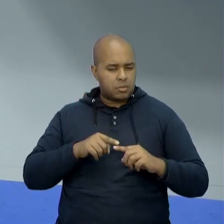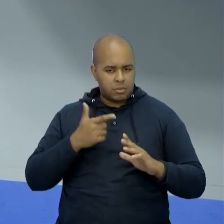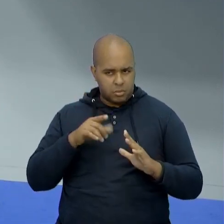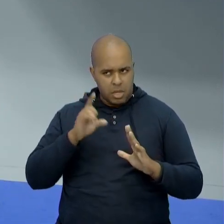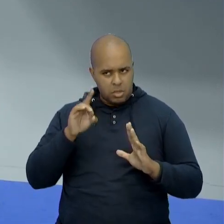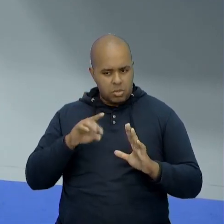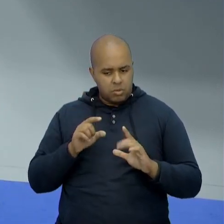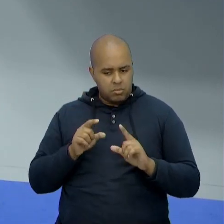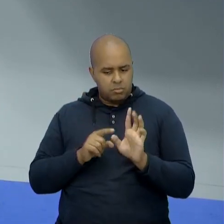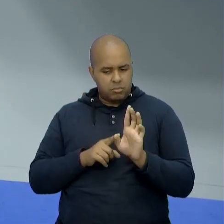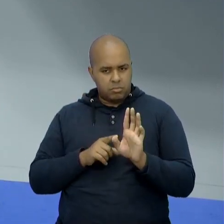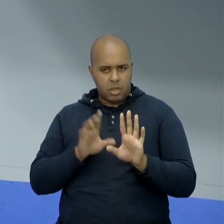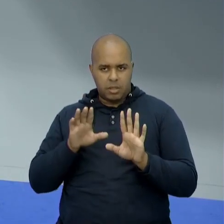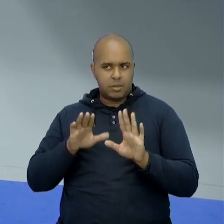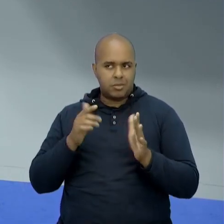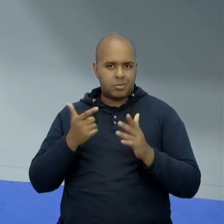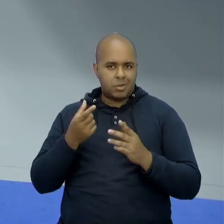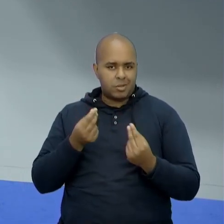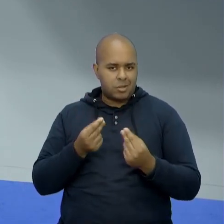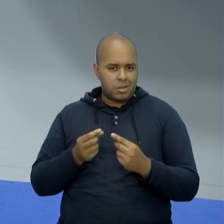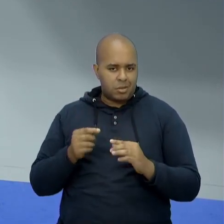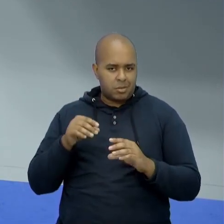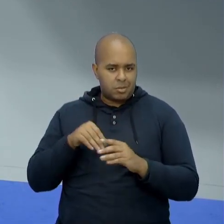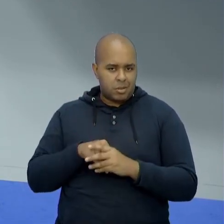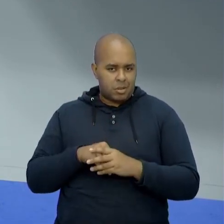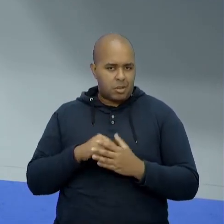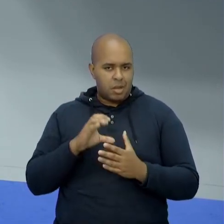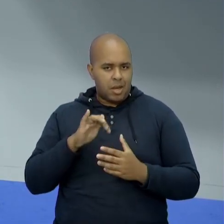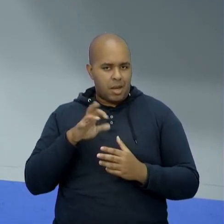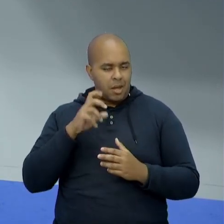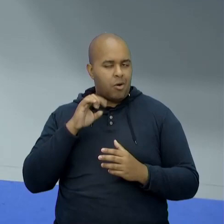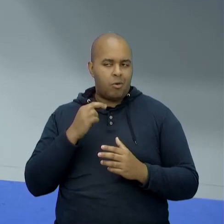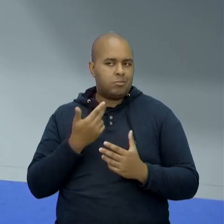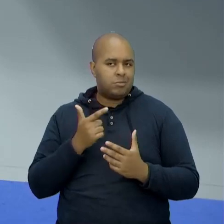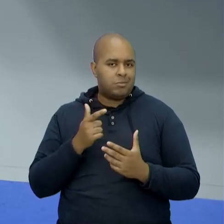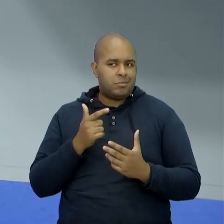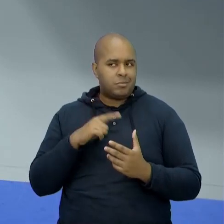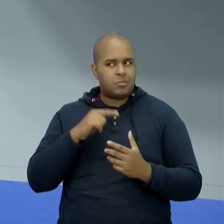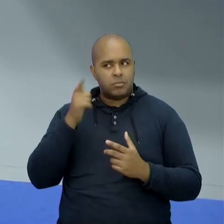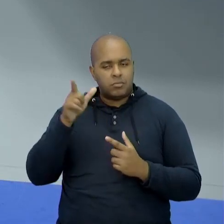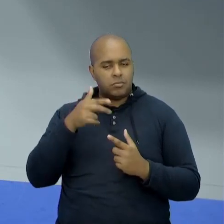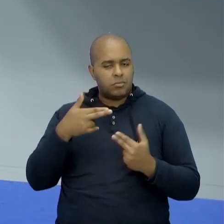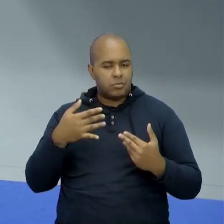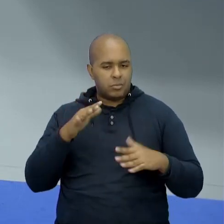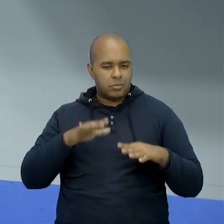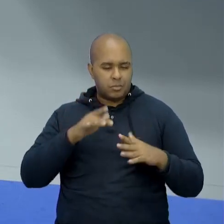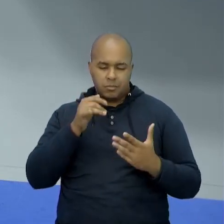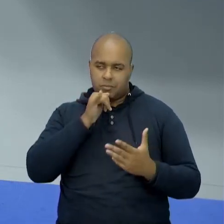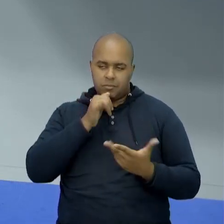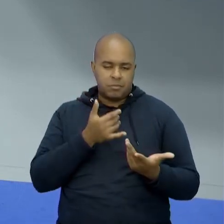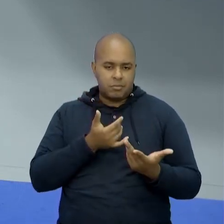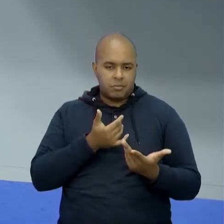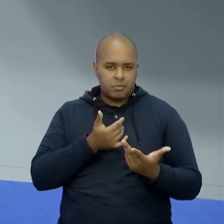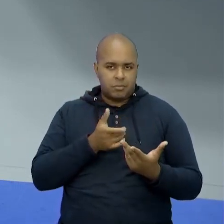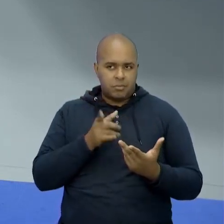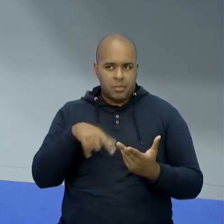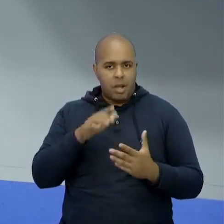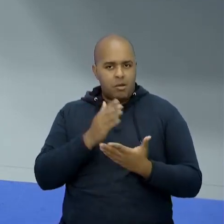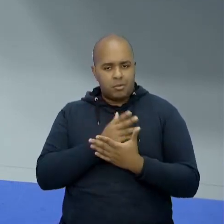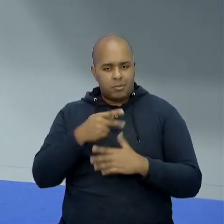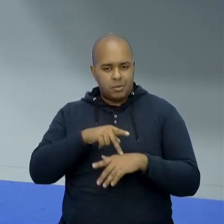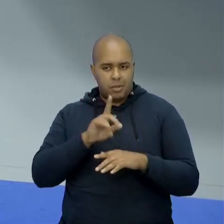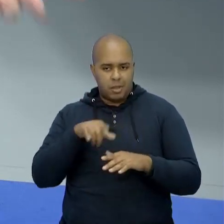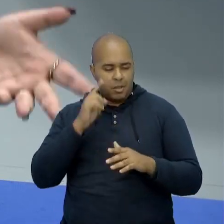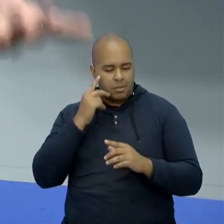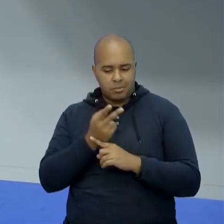o fator que eles não têm dinheiro em caixa? Ou você acha que existem outras coisas, como por exemplo, muitos países ainda